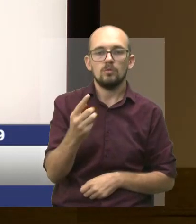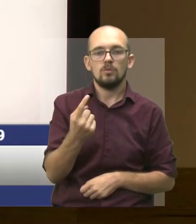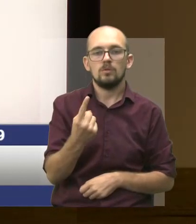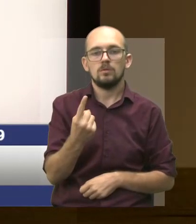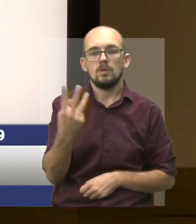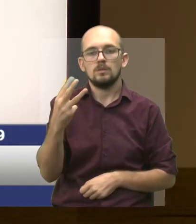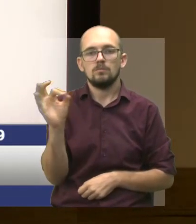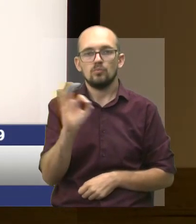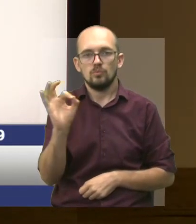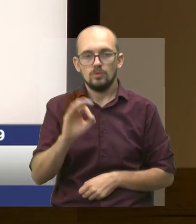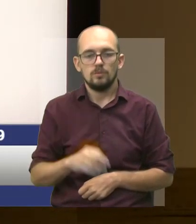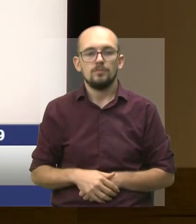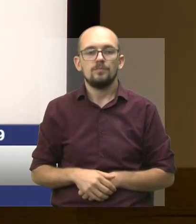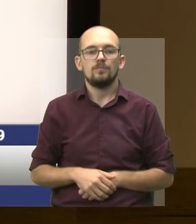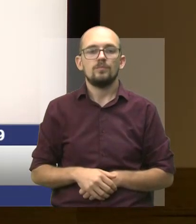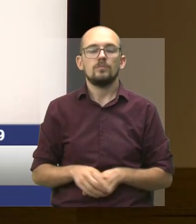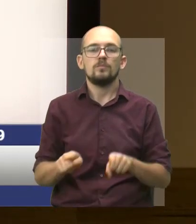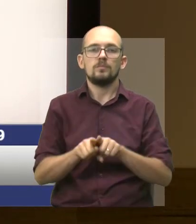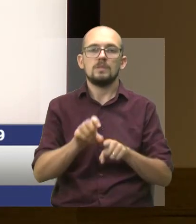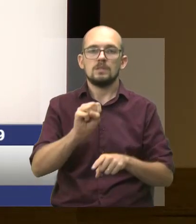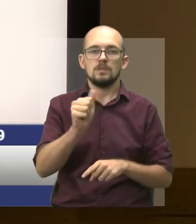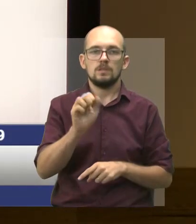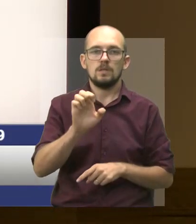3,13%. E Agência Reguladora,